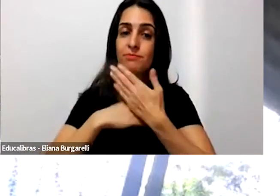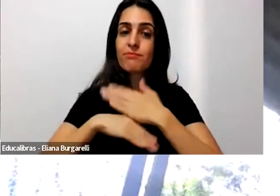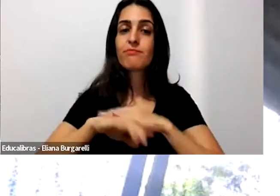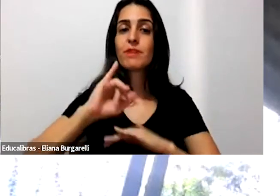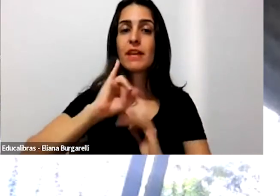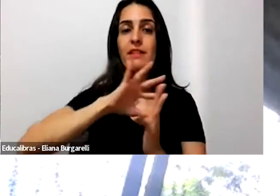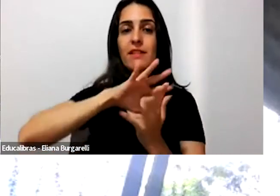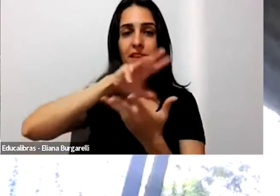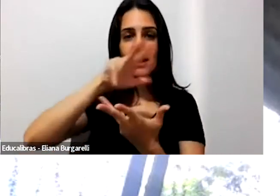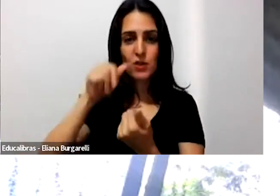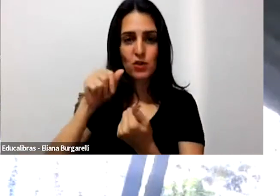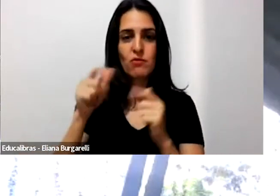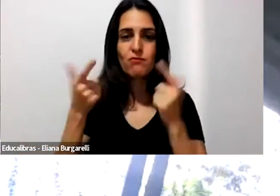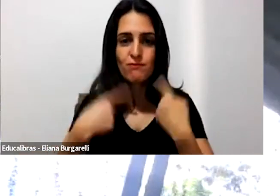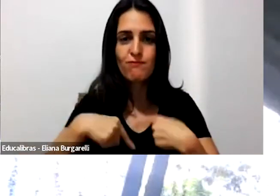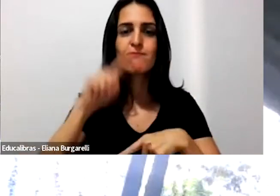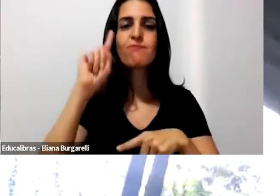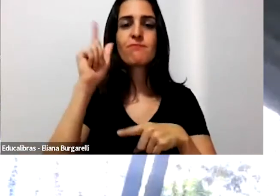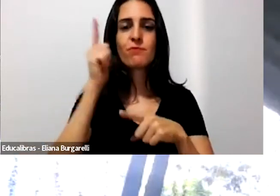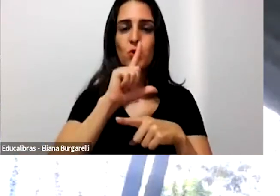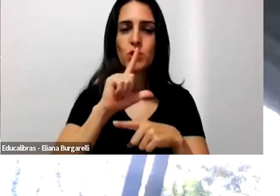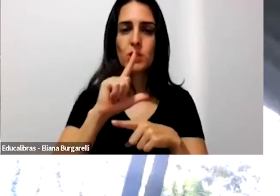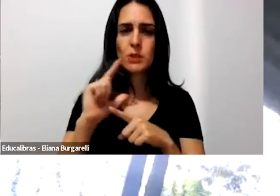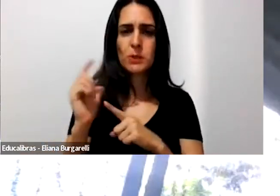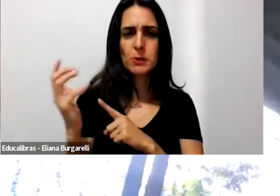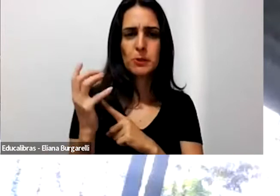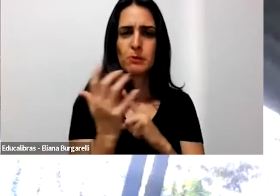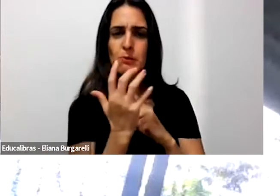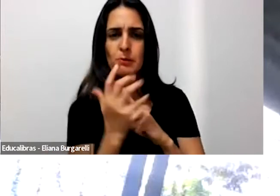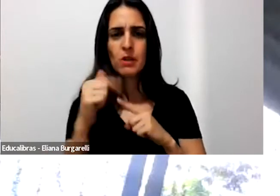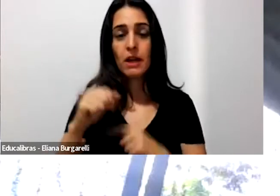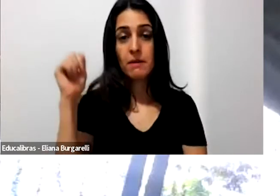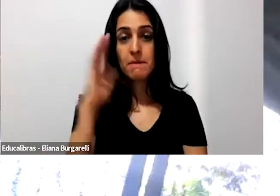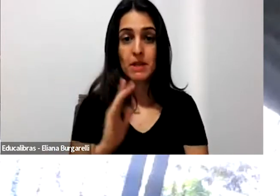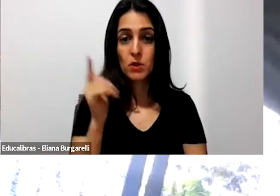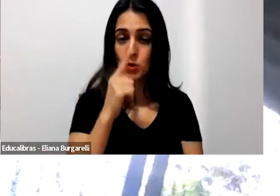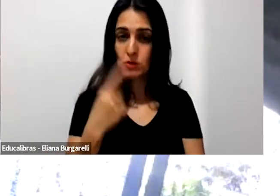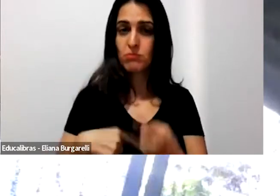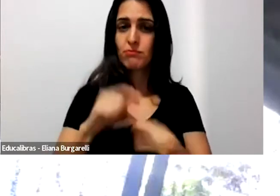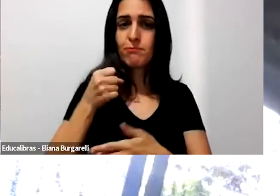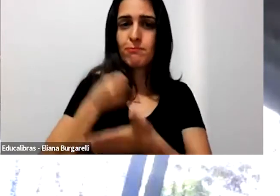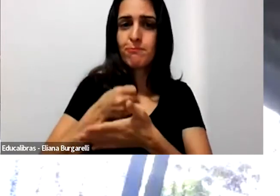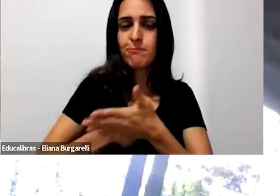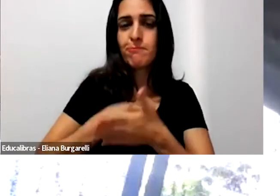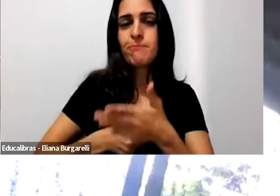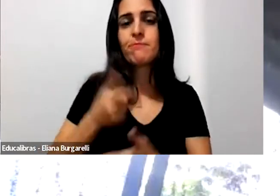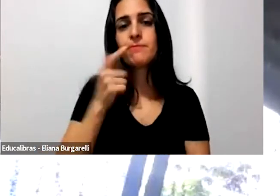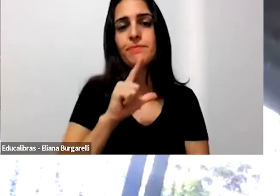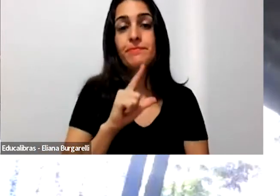com a Chay, com a Isabela, com o Marcelo, e com todos, com o Patrick e com os outros, porque a gente